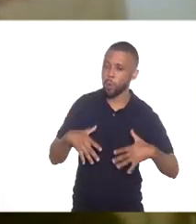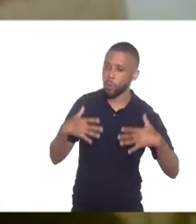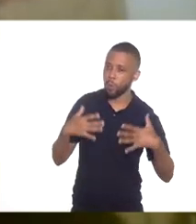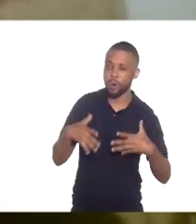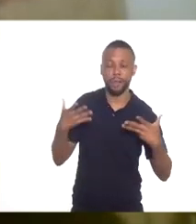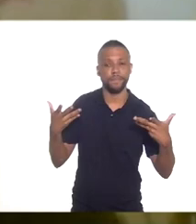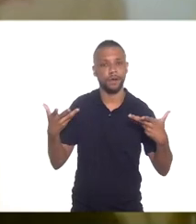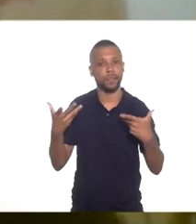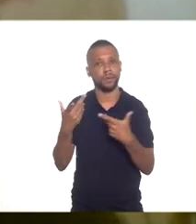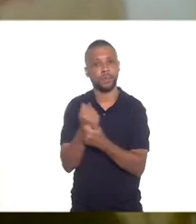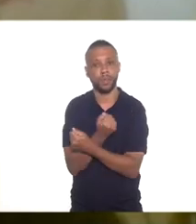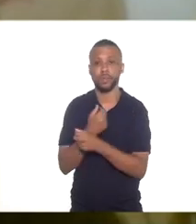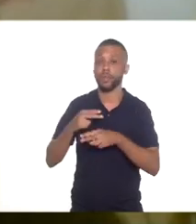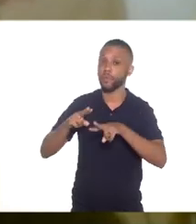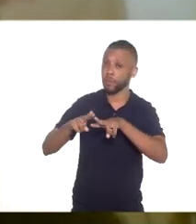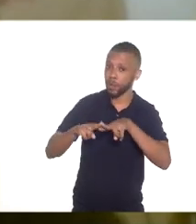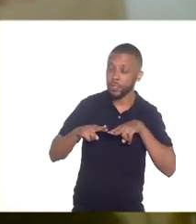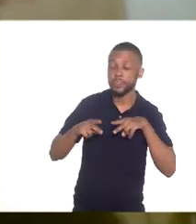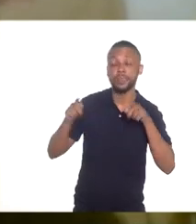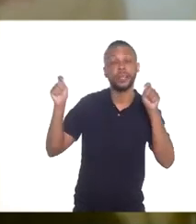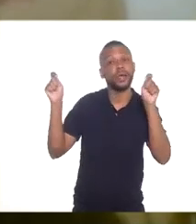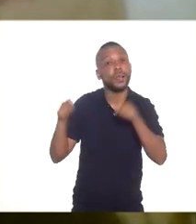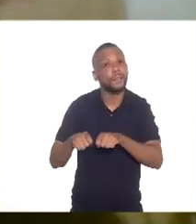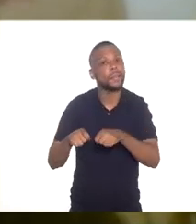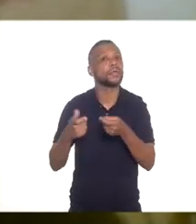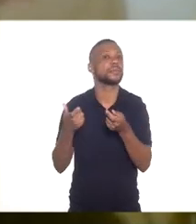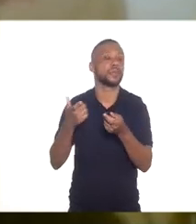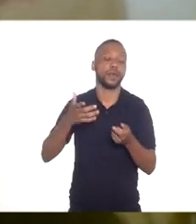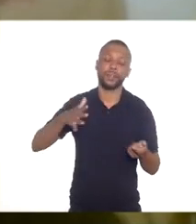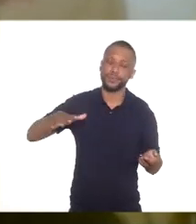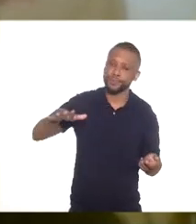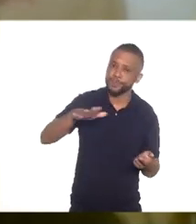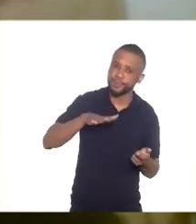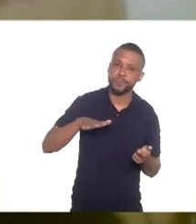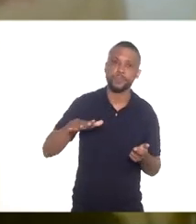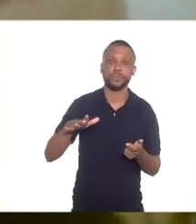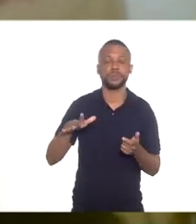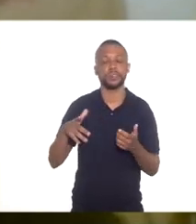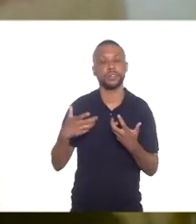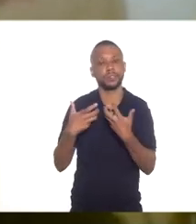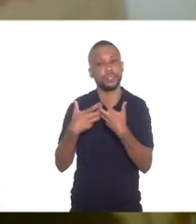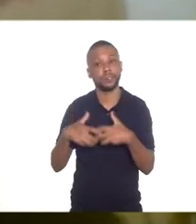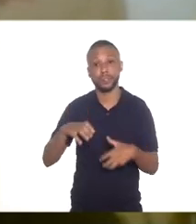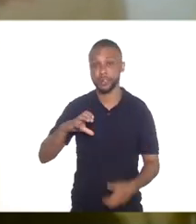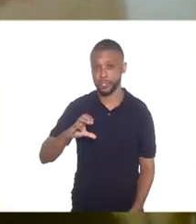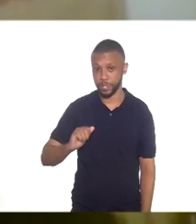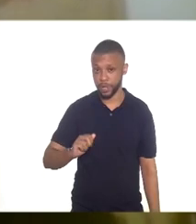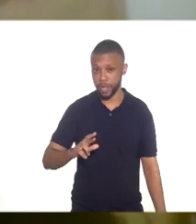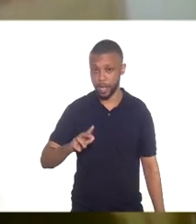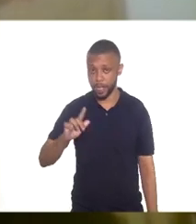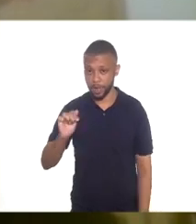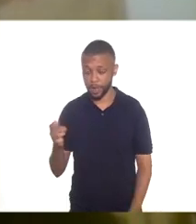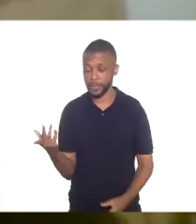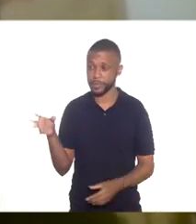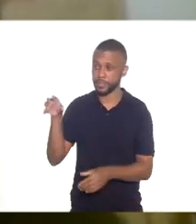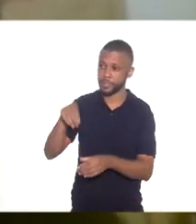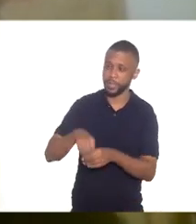função da capacidade de carga desses estaleiros.